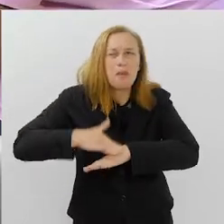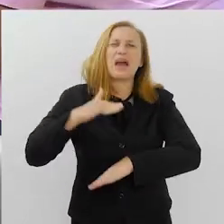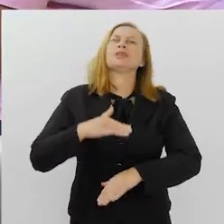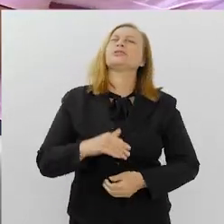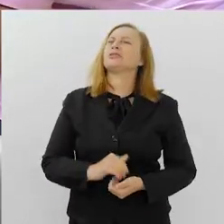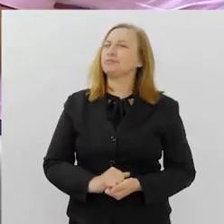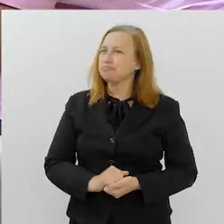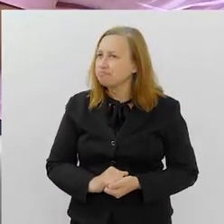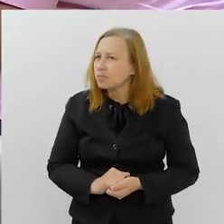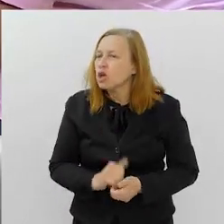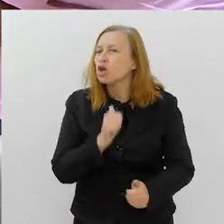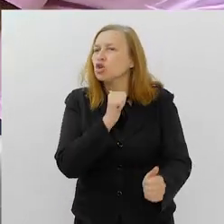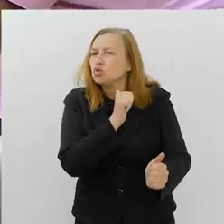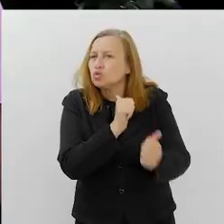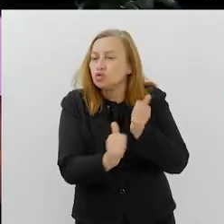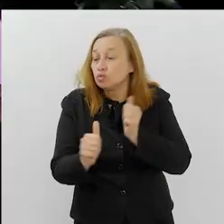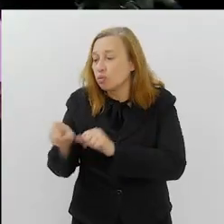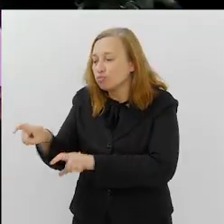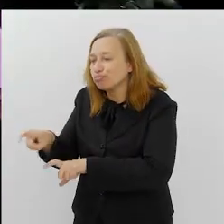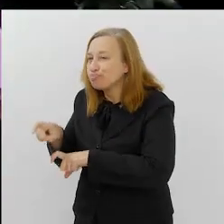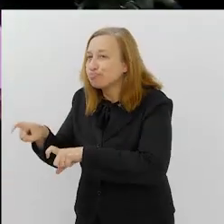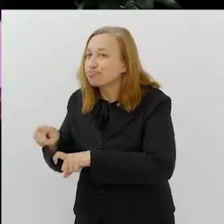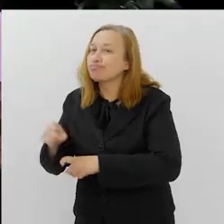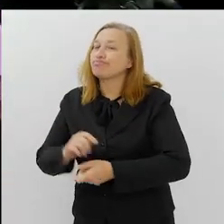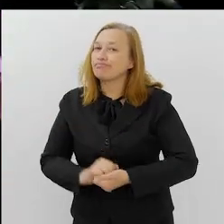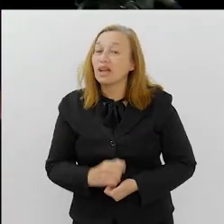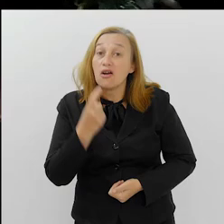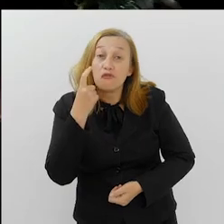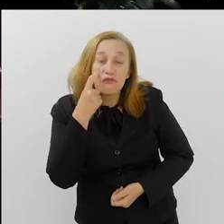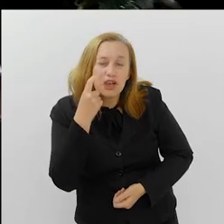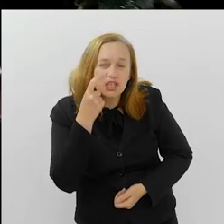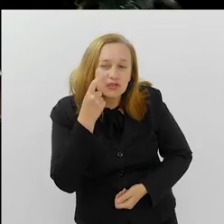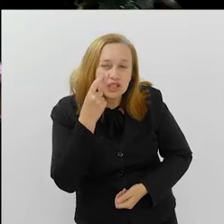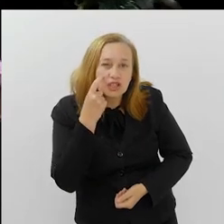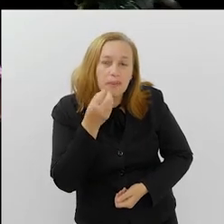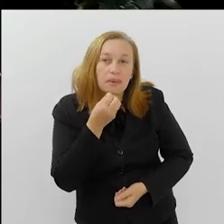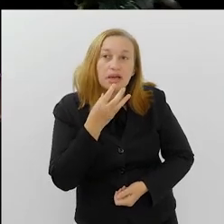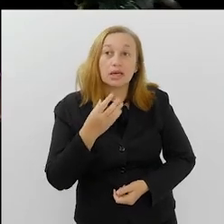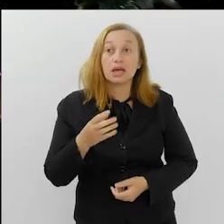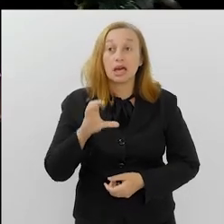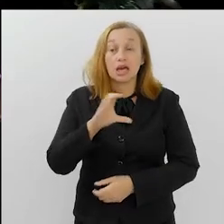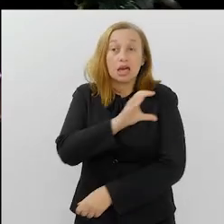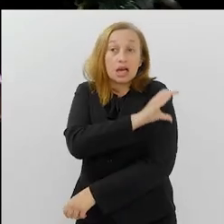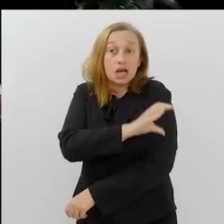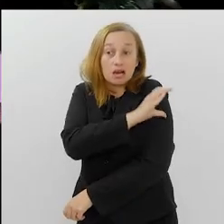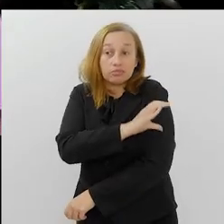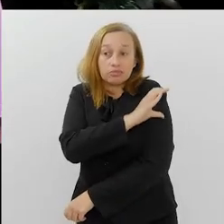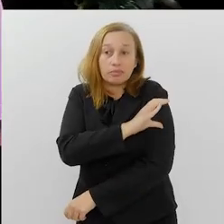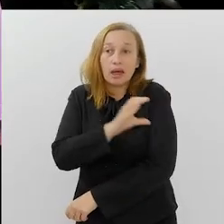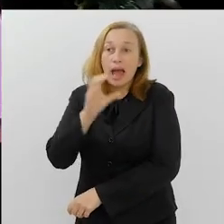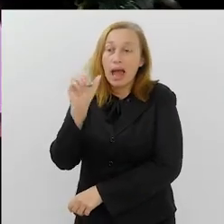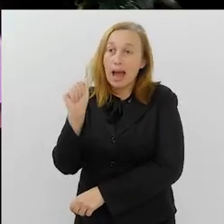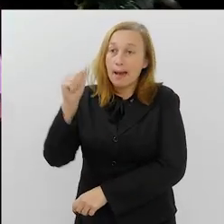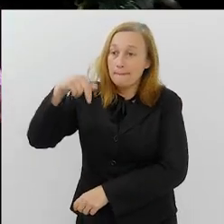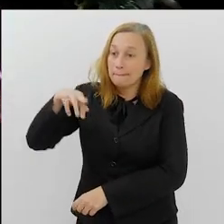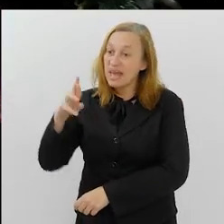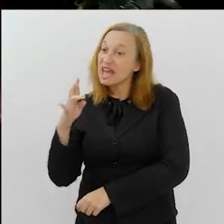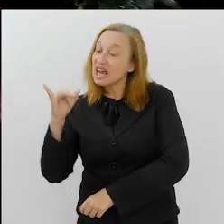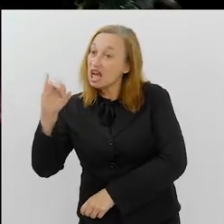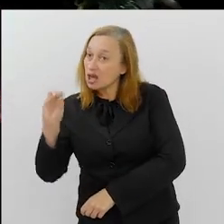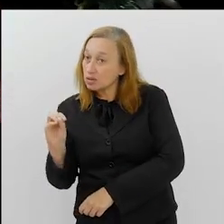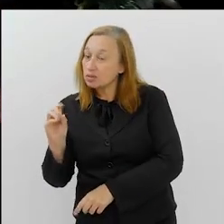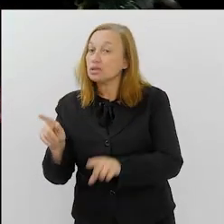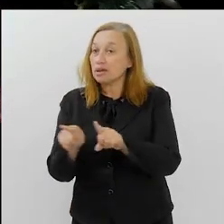investir mais no futebol do interior. Veja só, em Campos a gente tinha o Americano e o